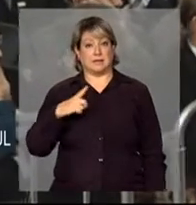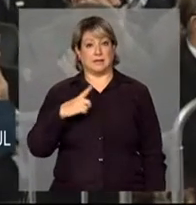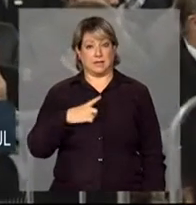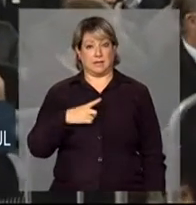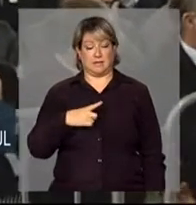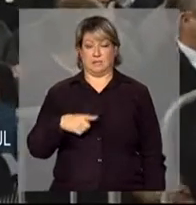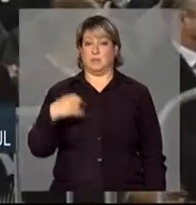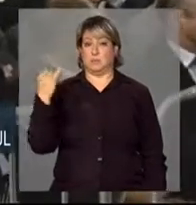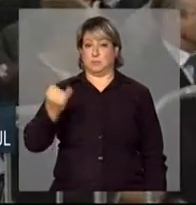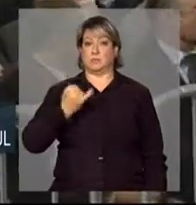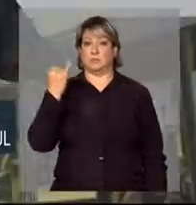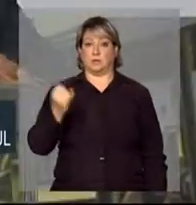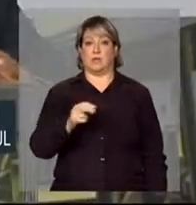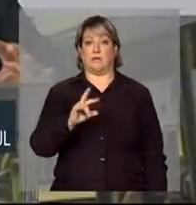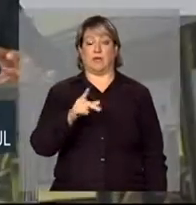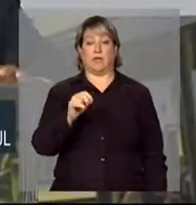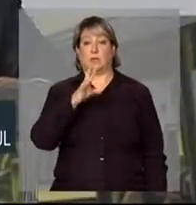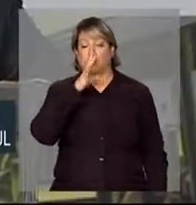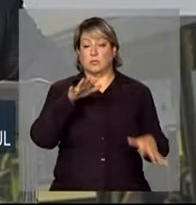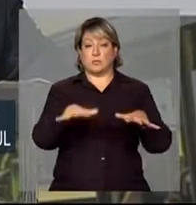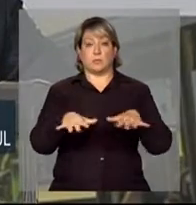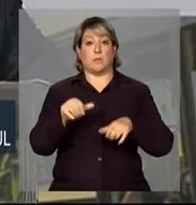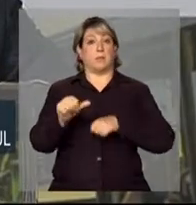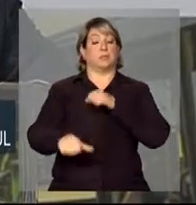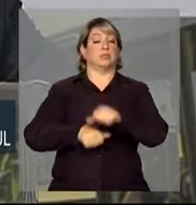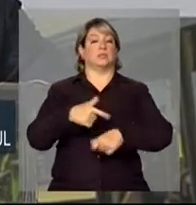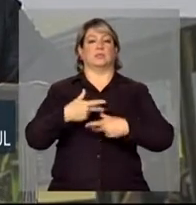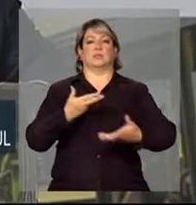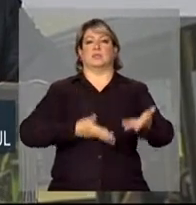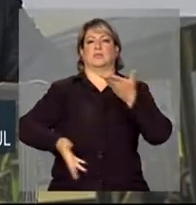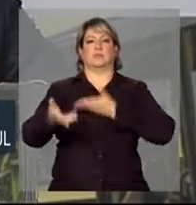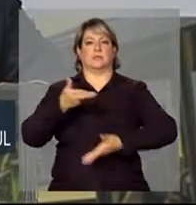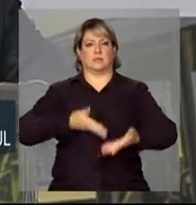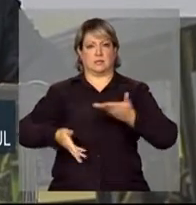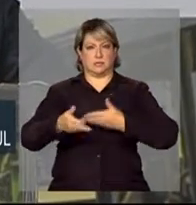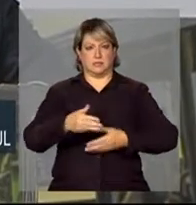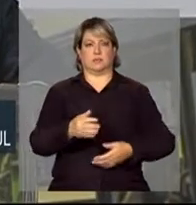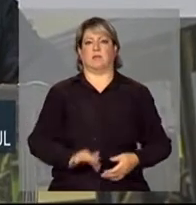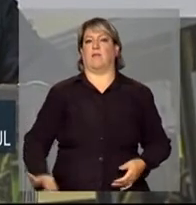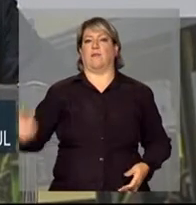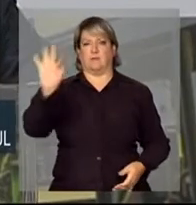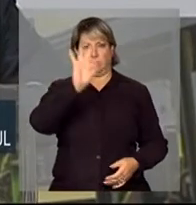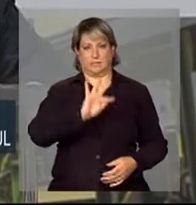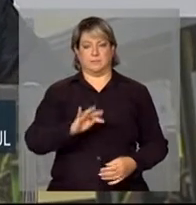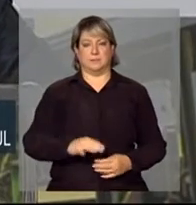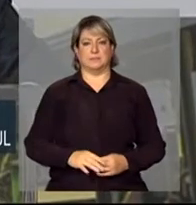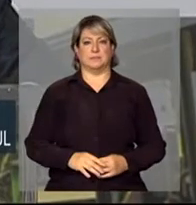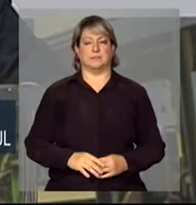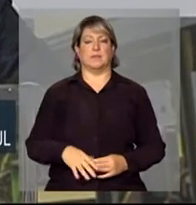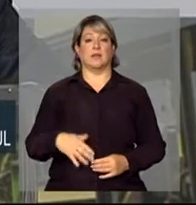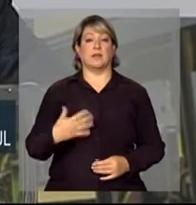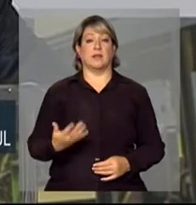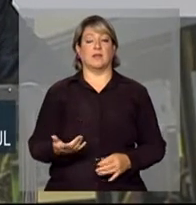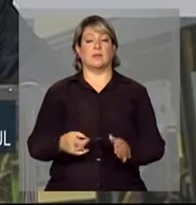um impacto impressionante na mudança dessas relações federativas. Então,